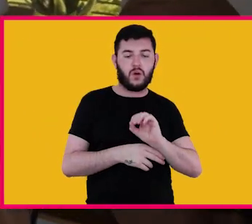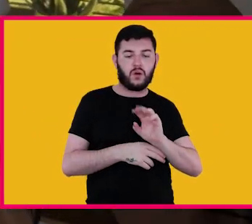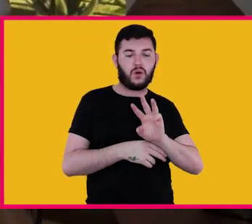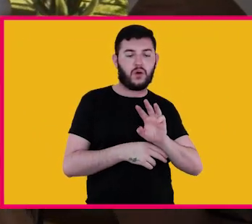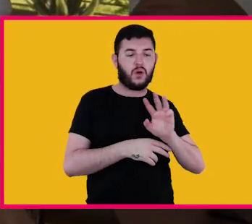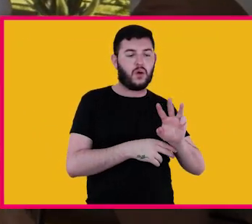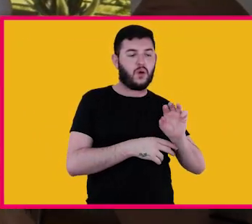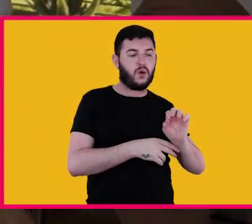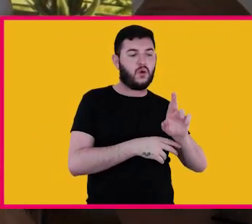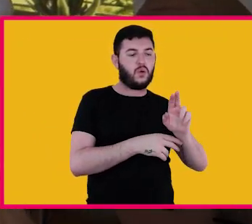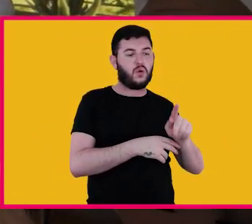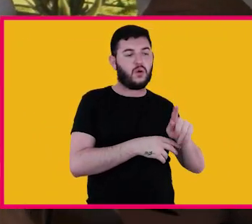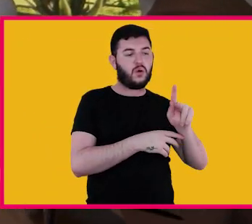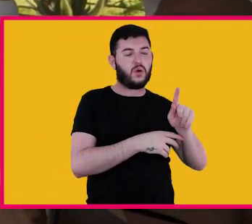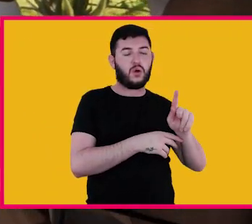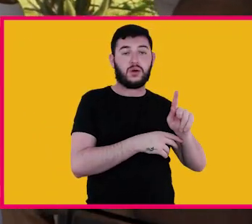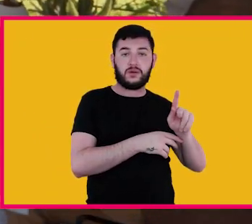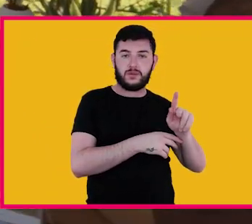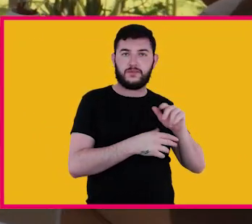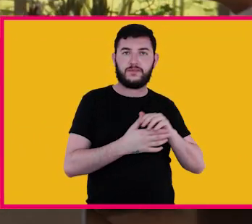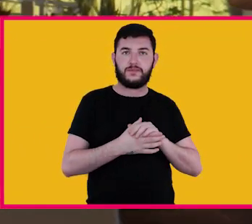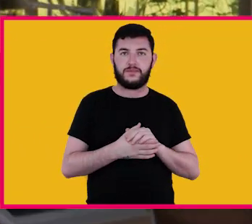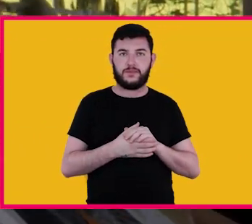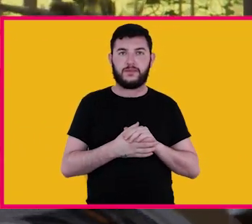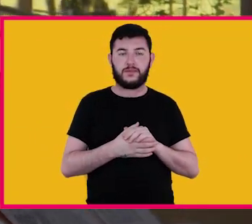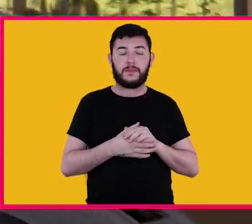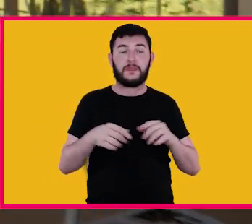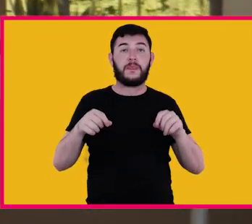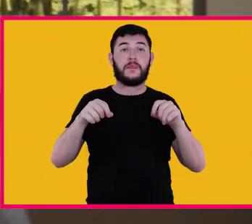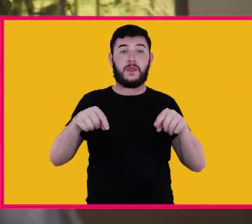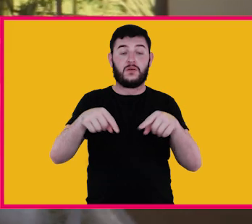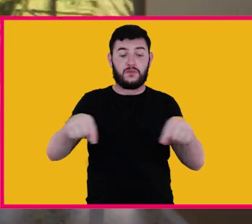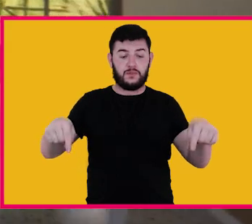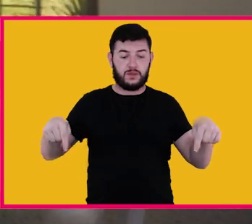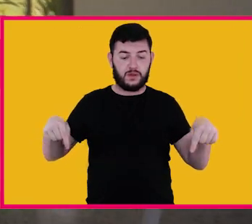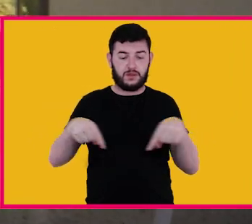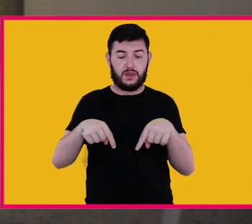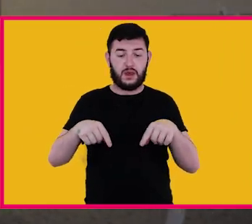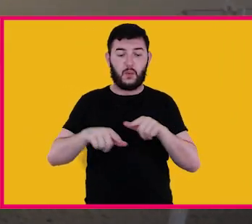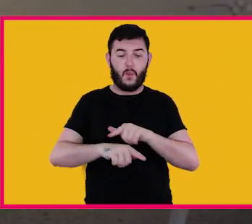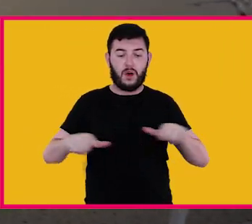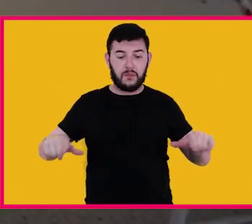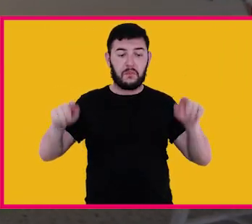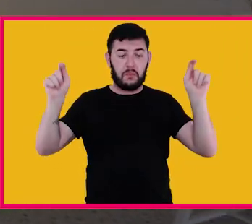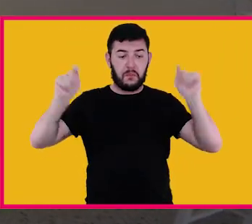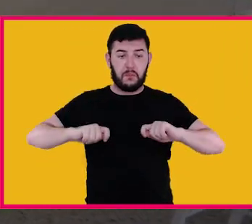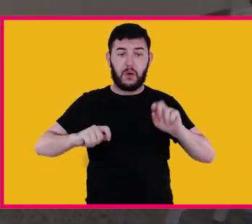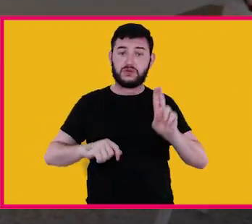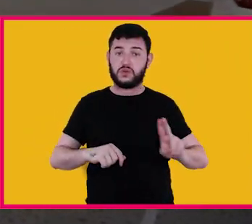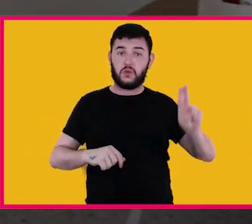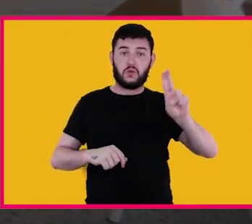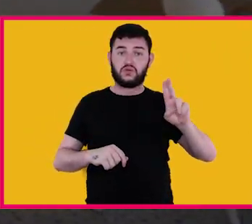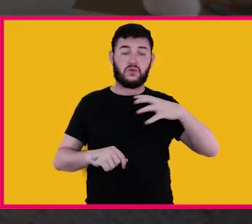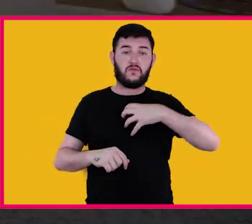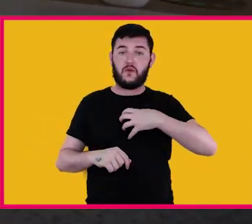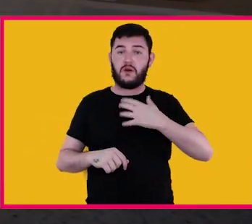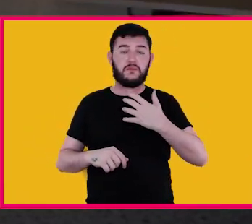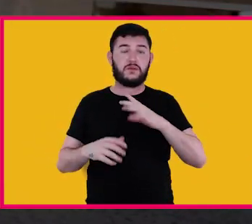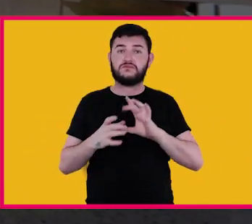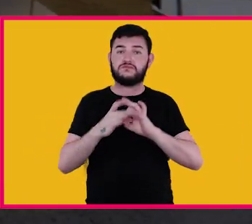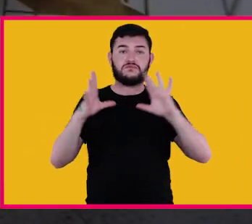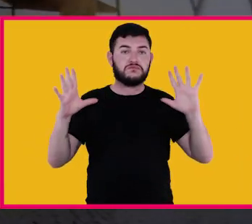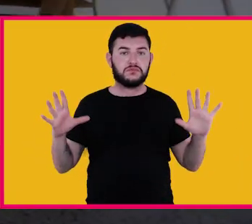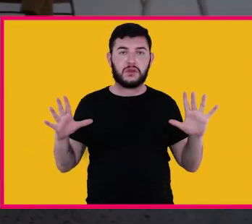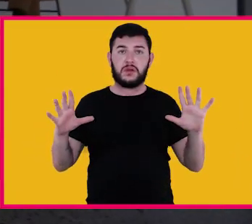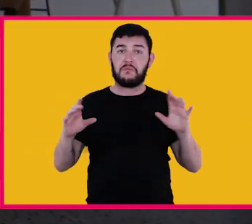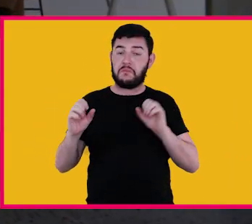com caráter flexível, para permitir apropriações por diferentes atividades culturais. O espaço multifuncional pode estar desassociado de um conjunto